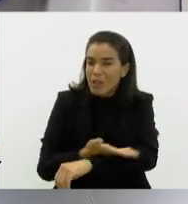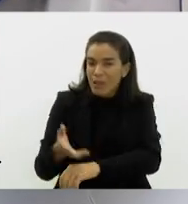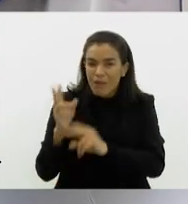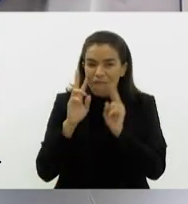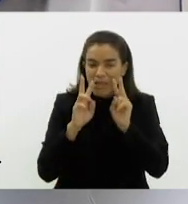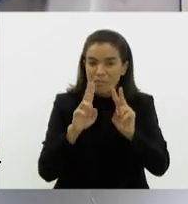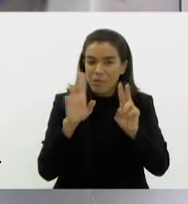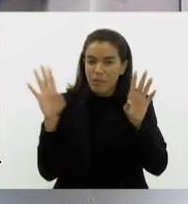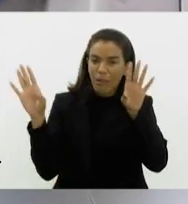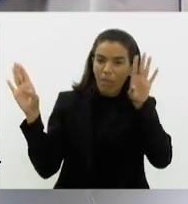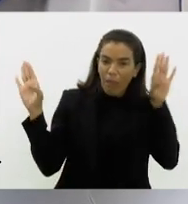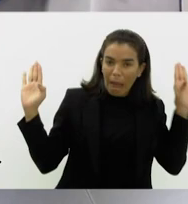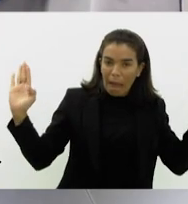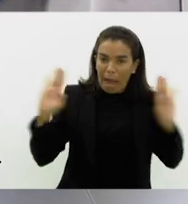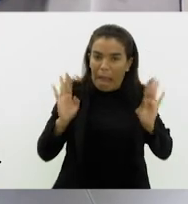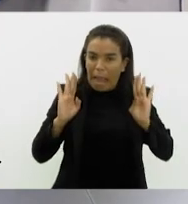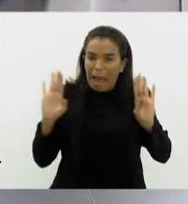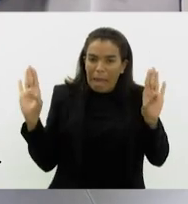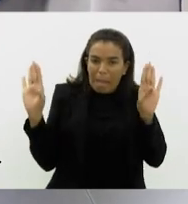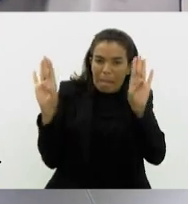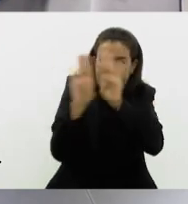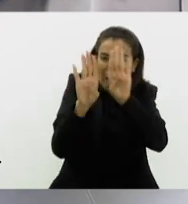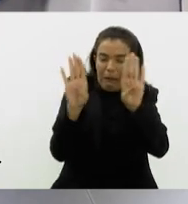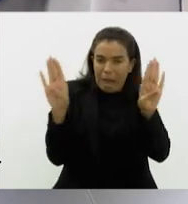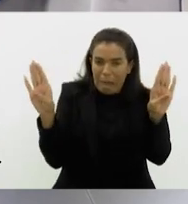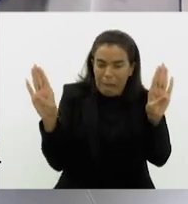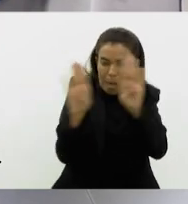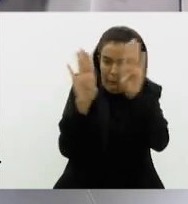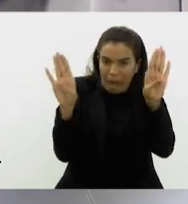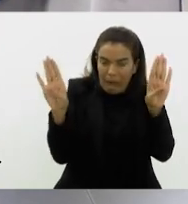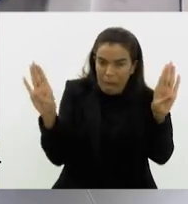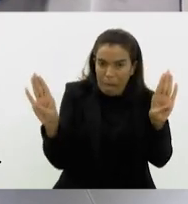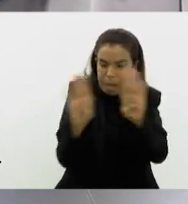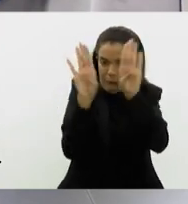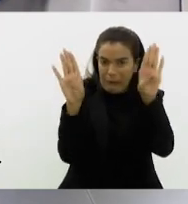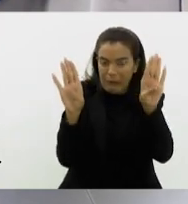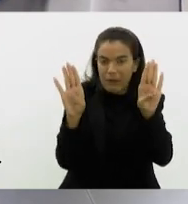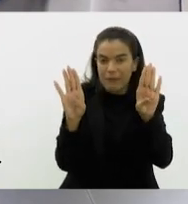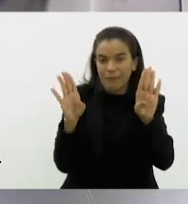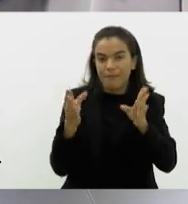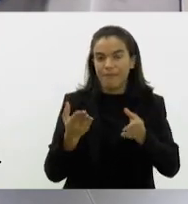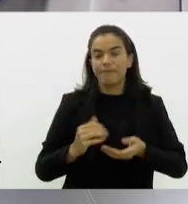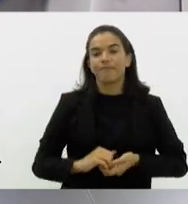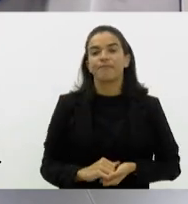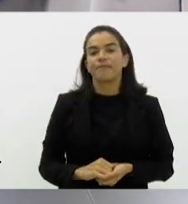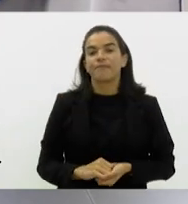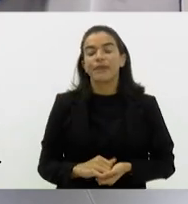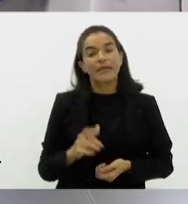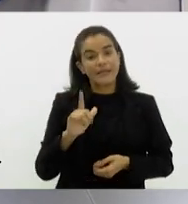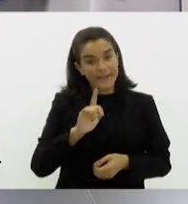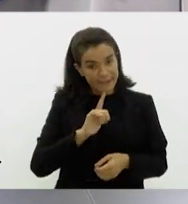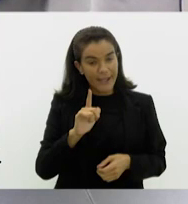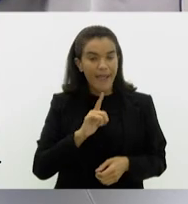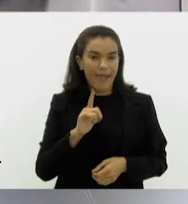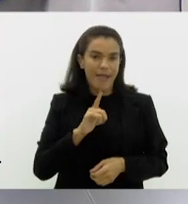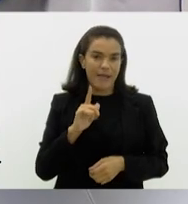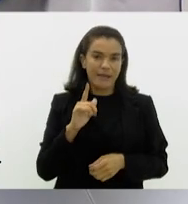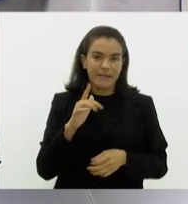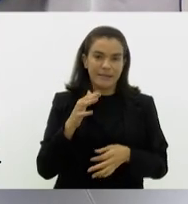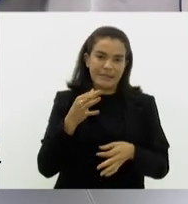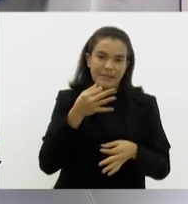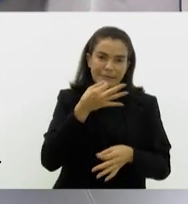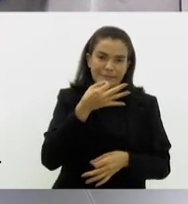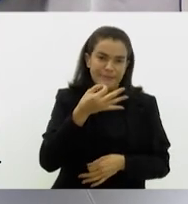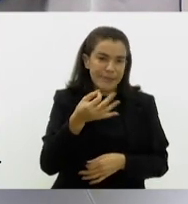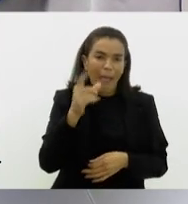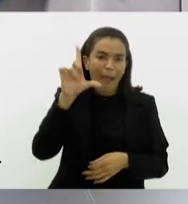sendo trancadas, fechadas nas portas, às vezes senhoras e tal. existe esse dispositivo, que é um dispositivo